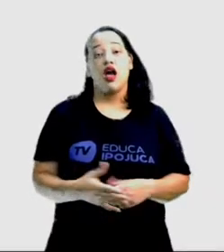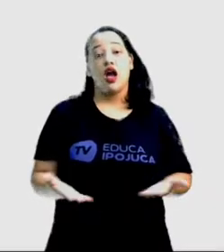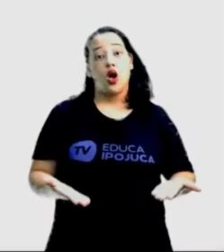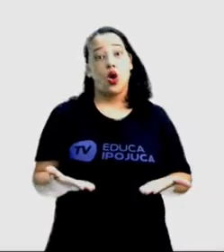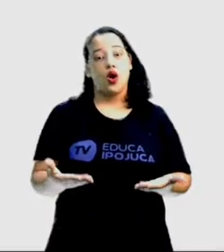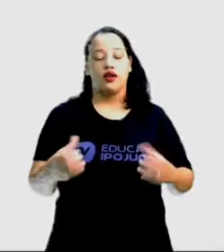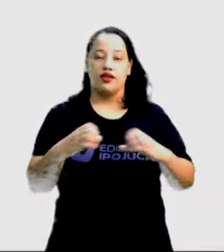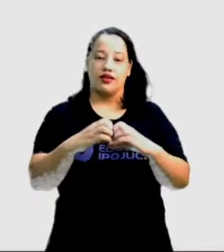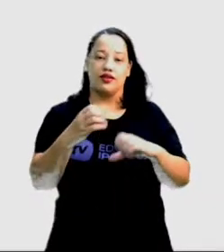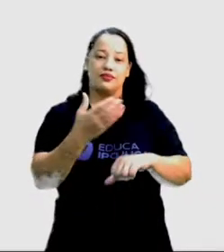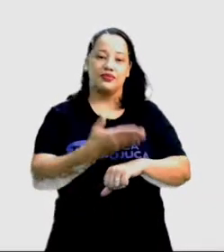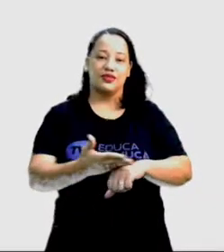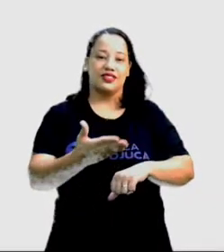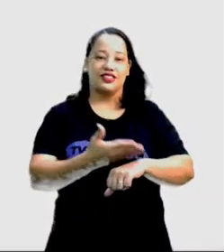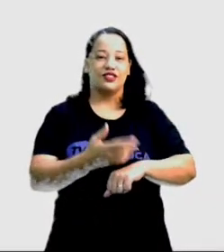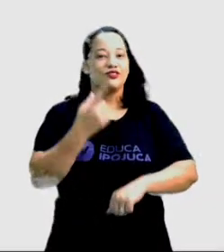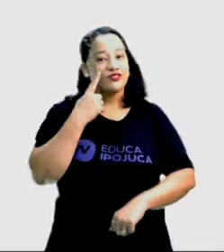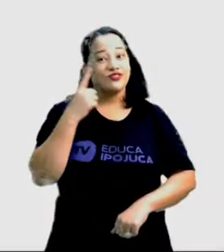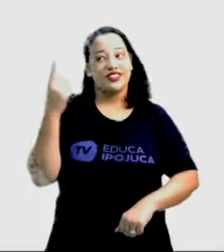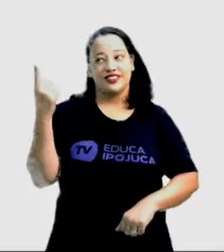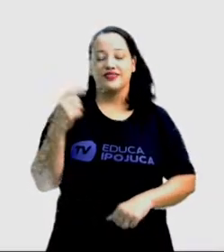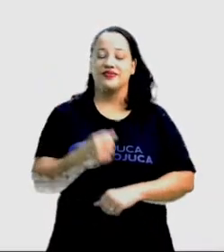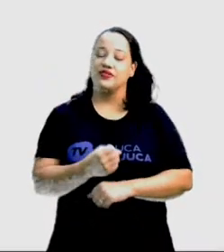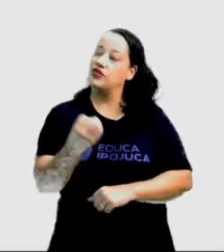brancos? Vamos contar comigo?